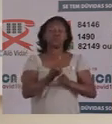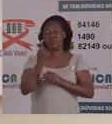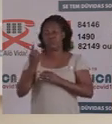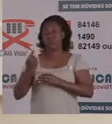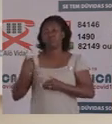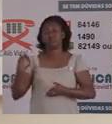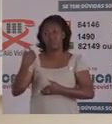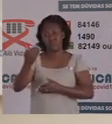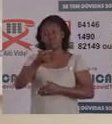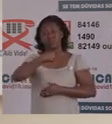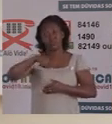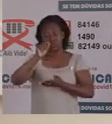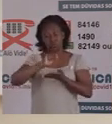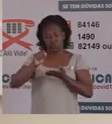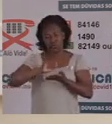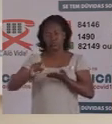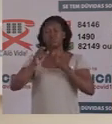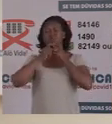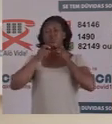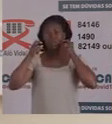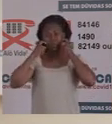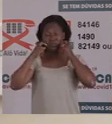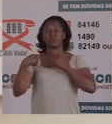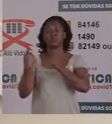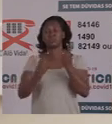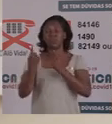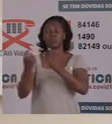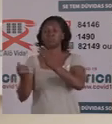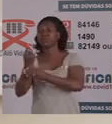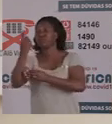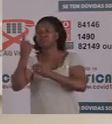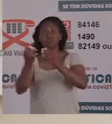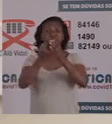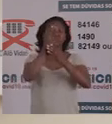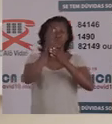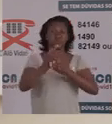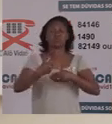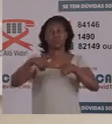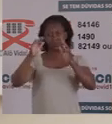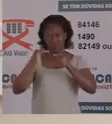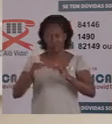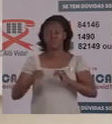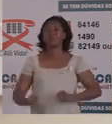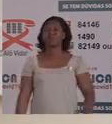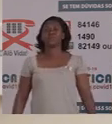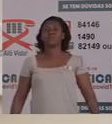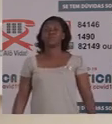epidemia que nós também registramos aqui em Moçambique. São casos esporádicos. O próximo slide, por favor.